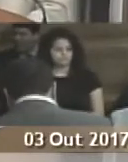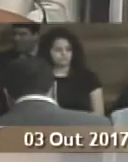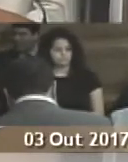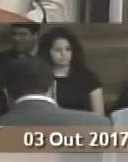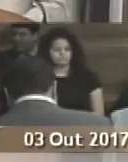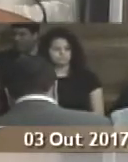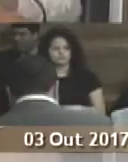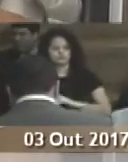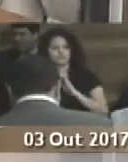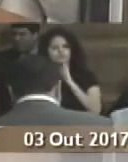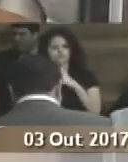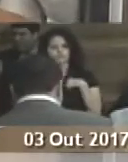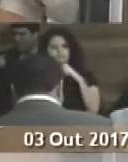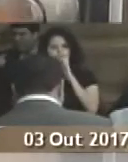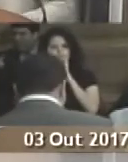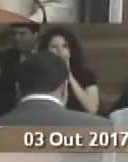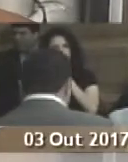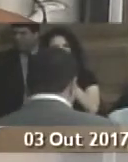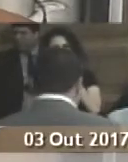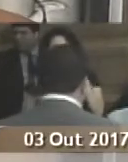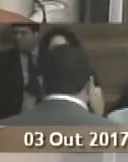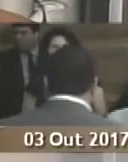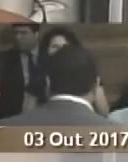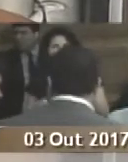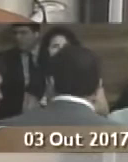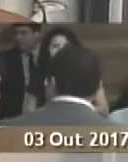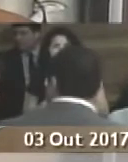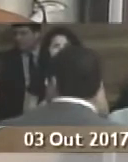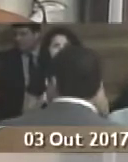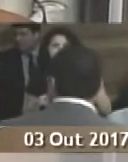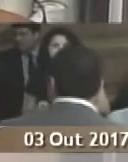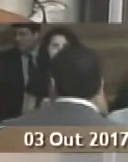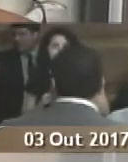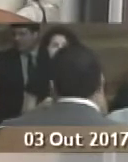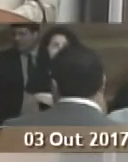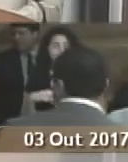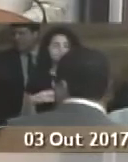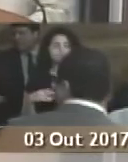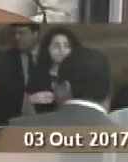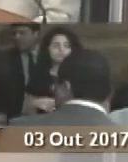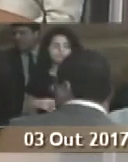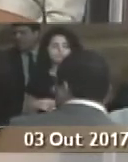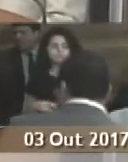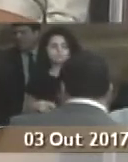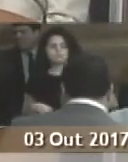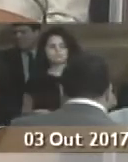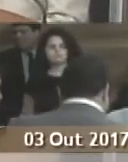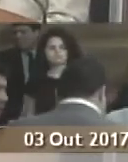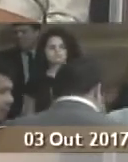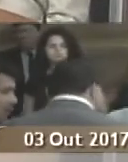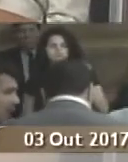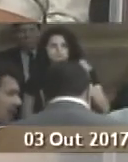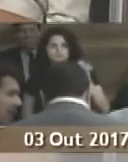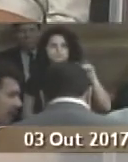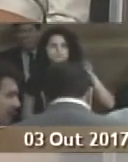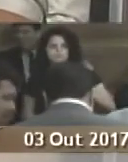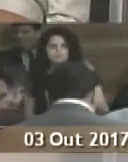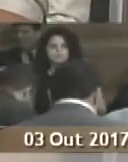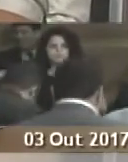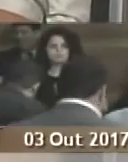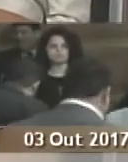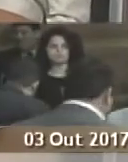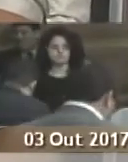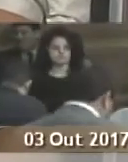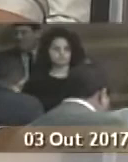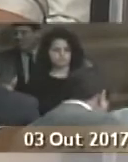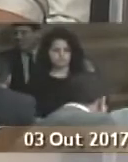Sou morador hoje do Marinas aqui, mas nasci ali no Bonfim, conheço a associação desde que iniciou o trabalho